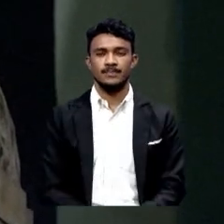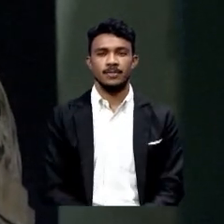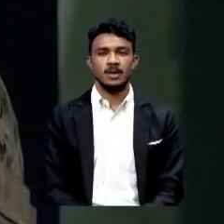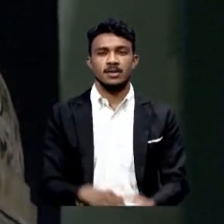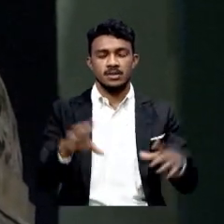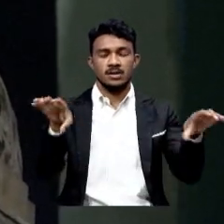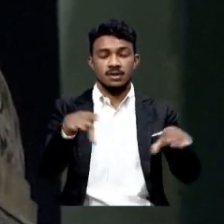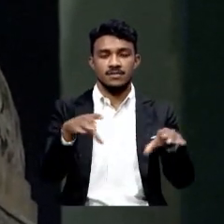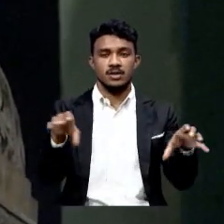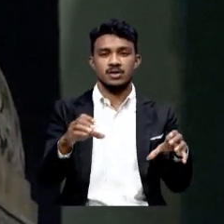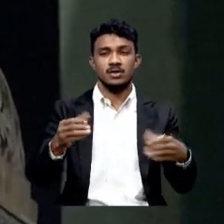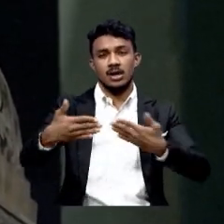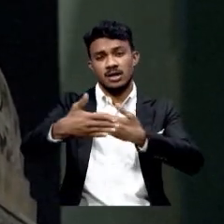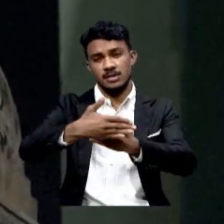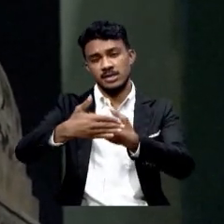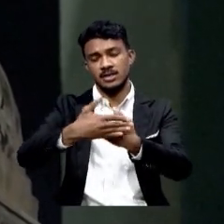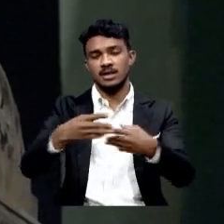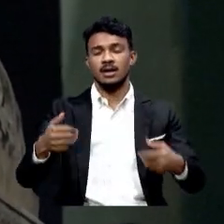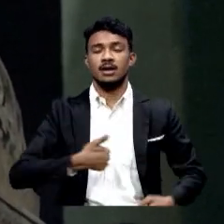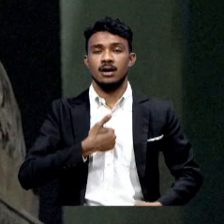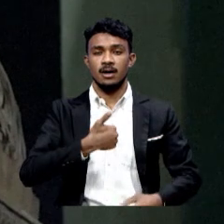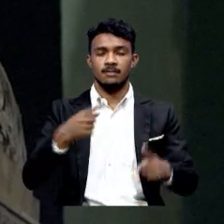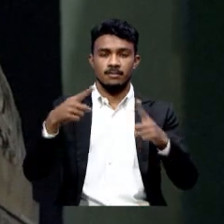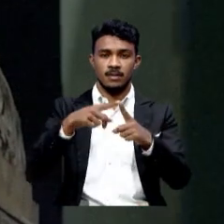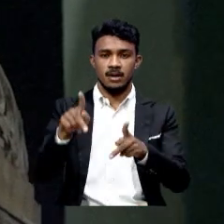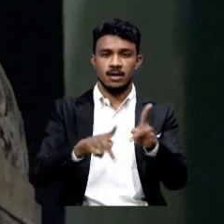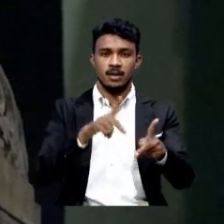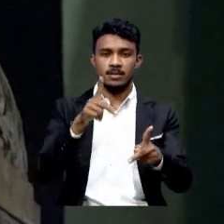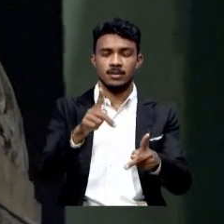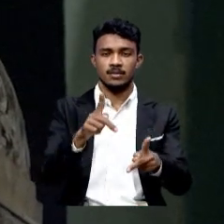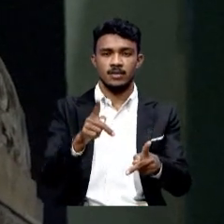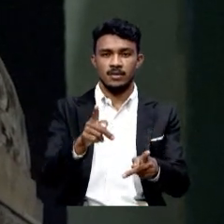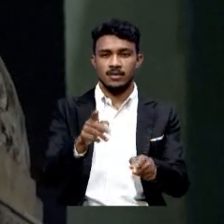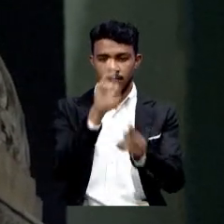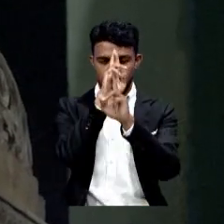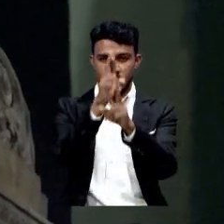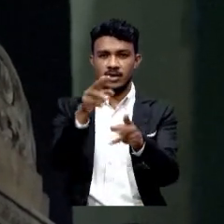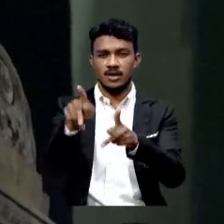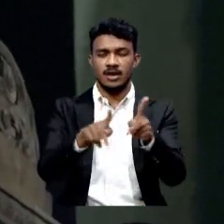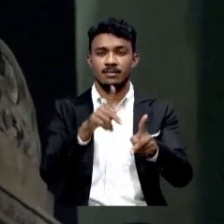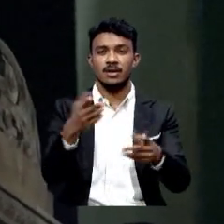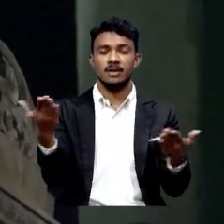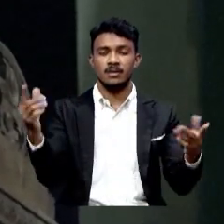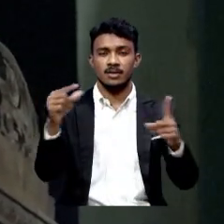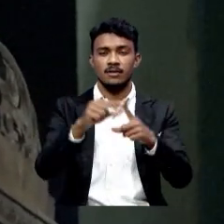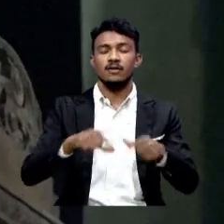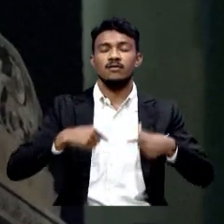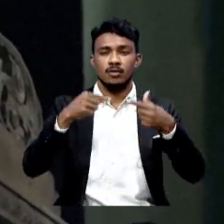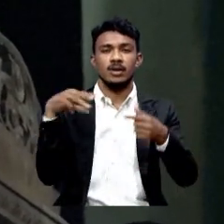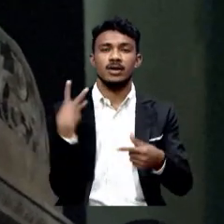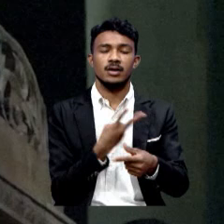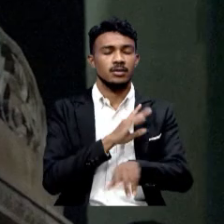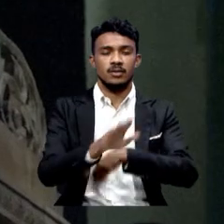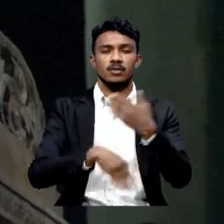Serviço. Hakbesi Kamba Povo. Tane. Povo nem voto nem bem, mas povo aí está o todo, foi ainda